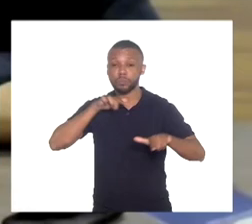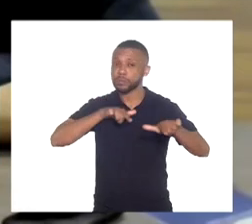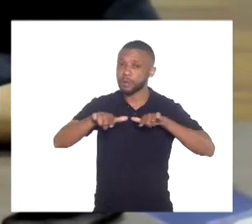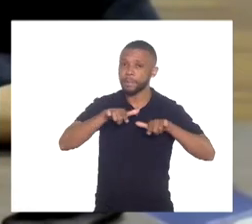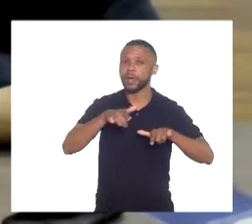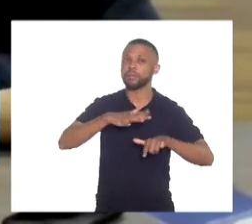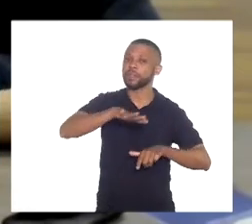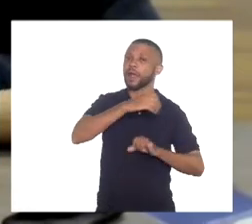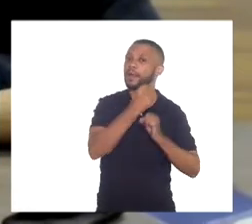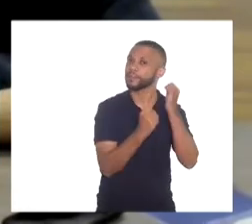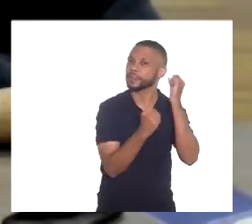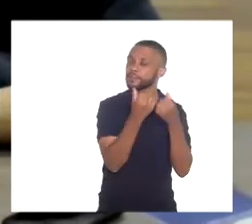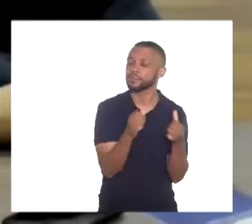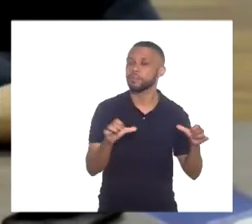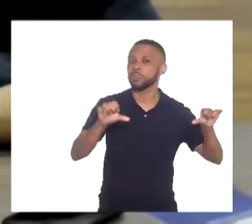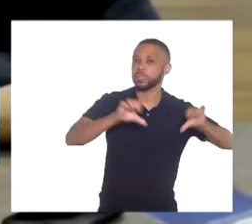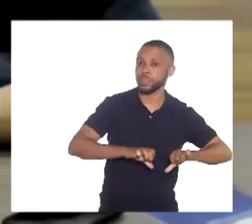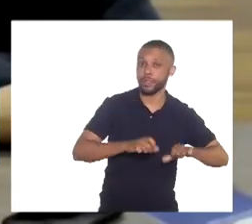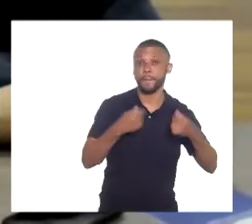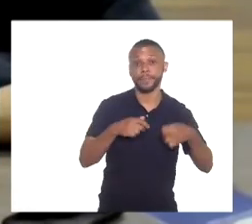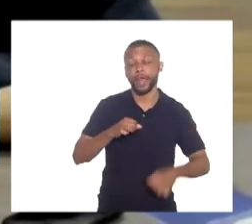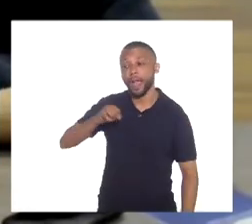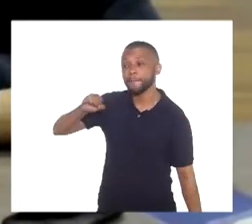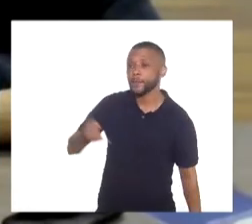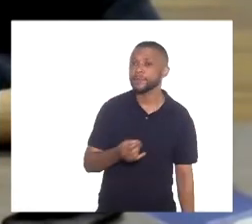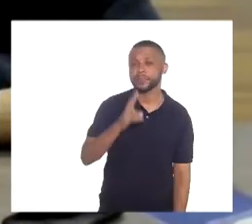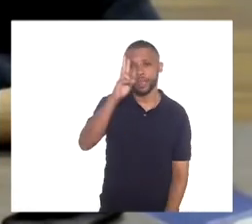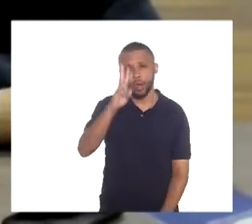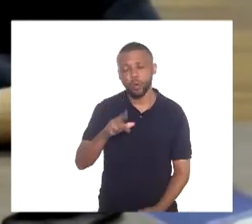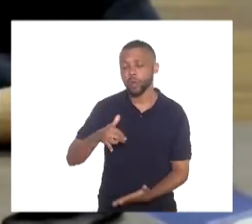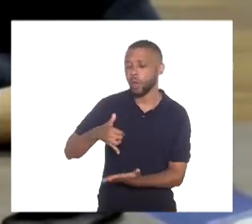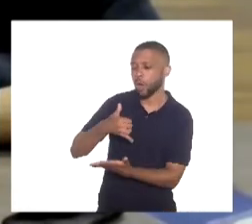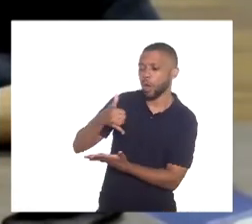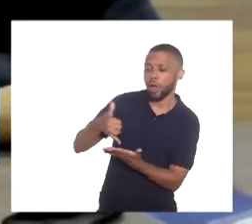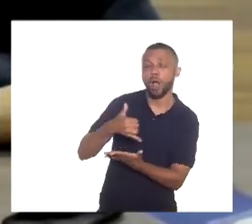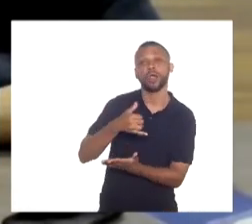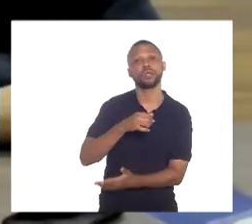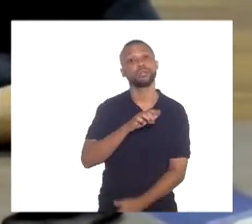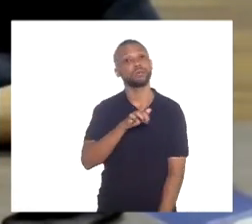indústria. E a gente tem que usar esse potencial do óleo e gás.